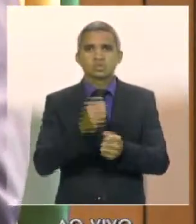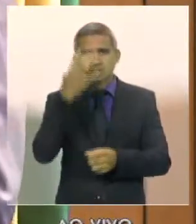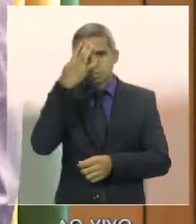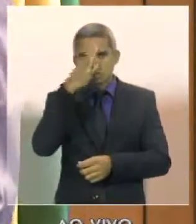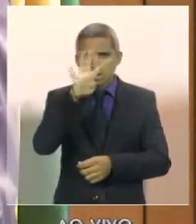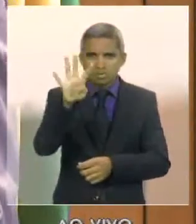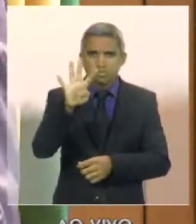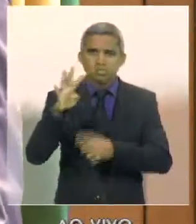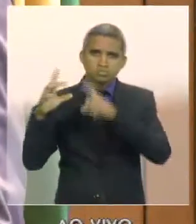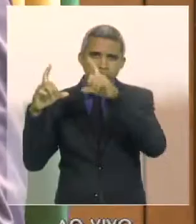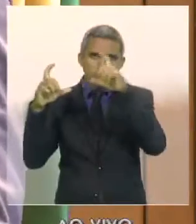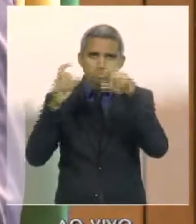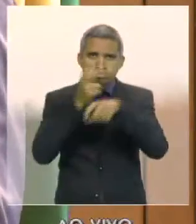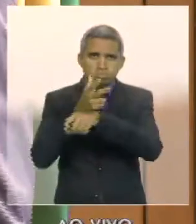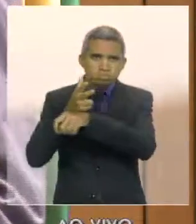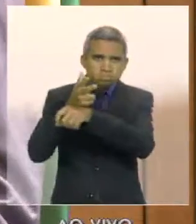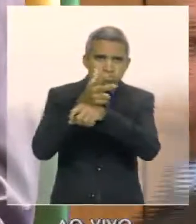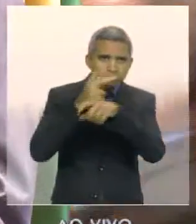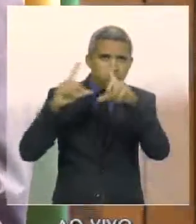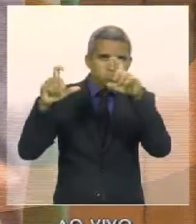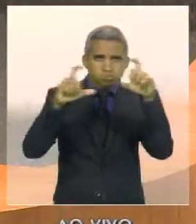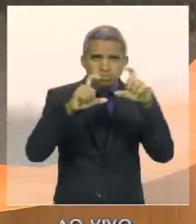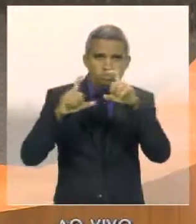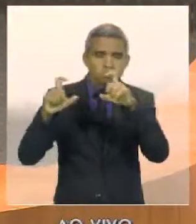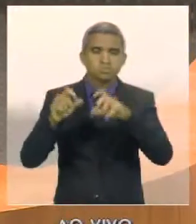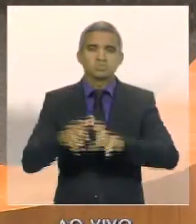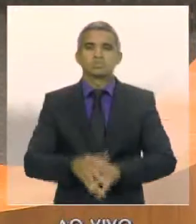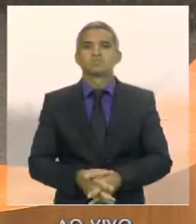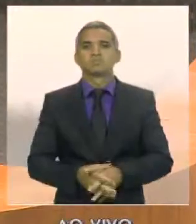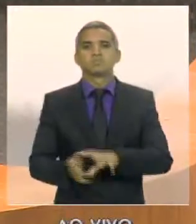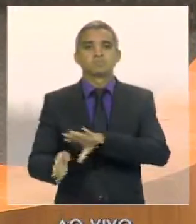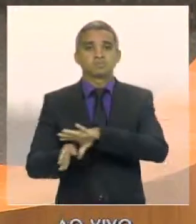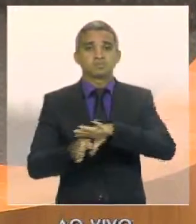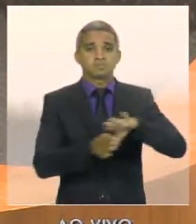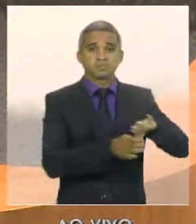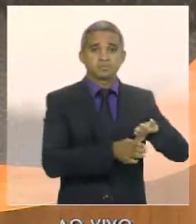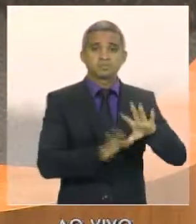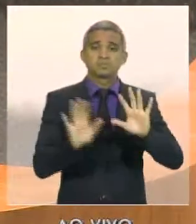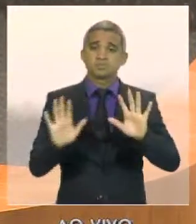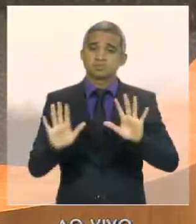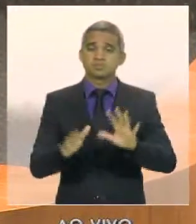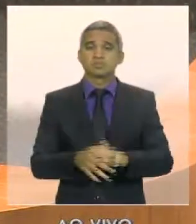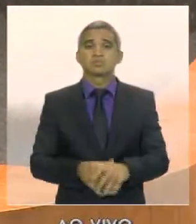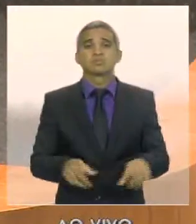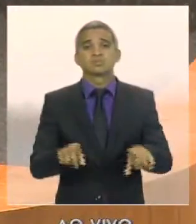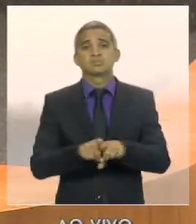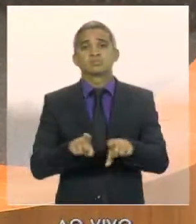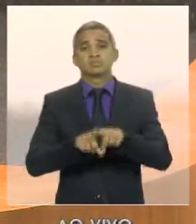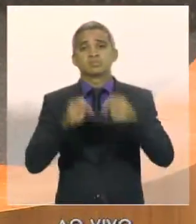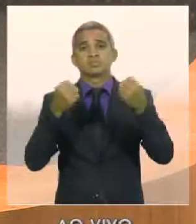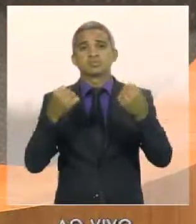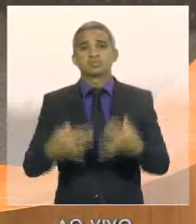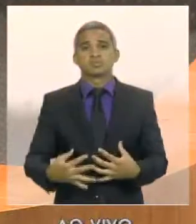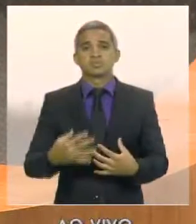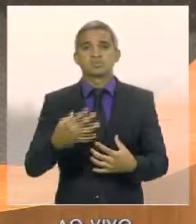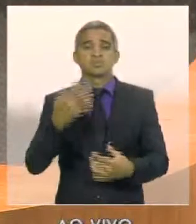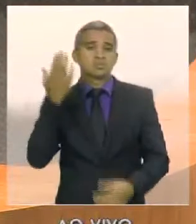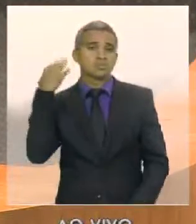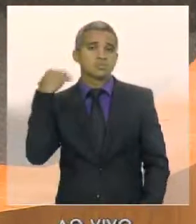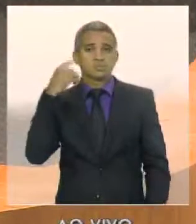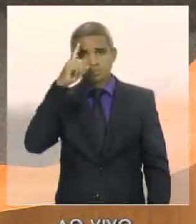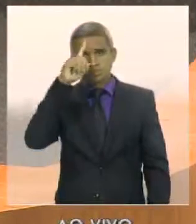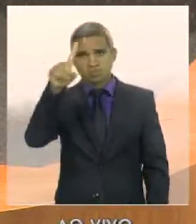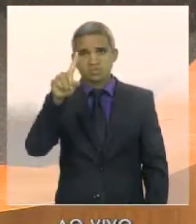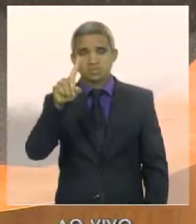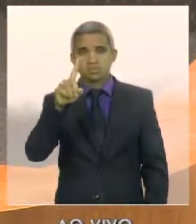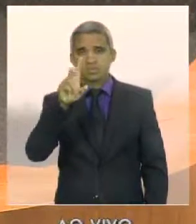iniciativa. Mas, senhoras e senhores, eu queria também destacar, na última sexta-feira, no dia 5, nós